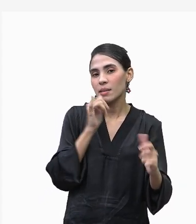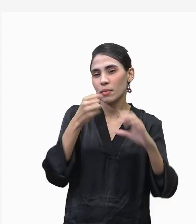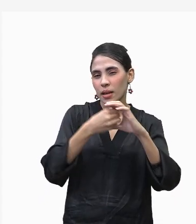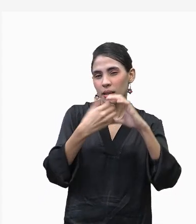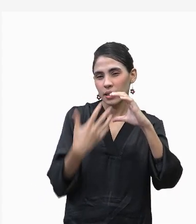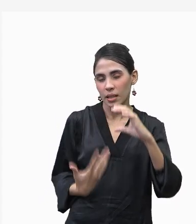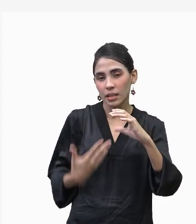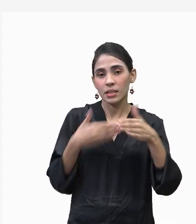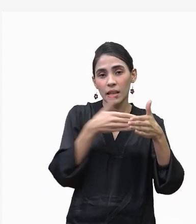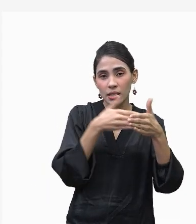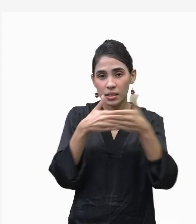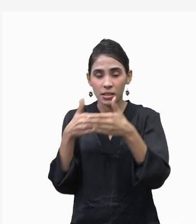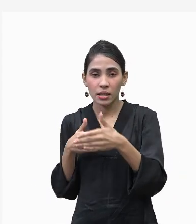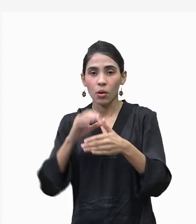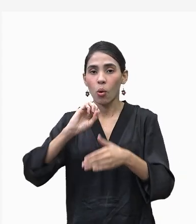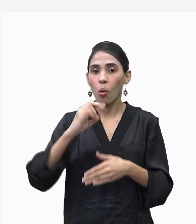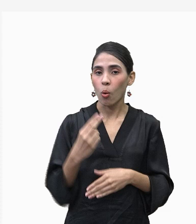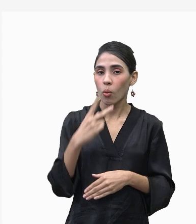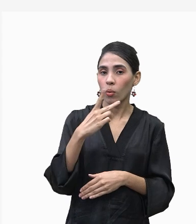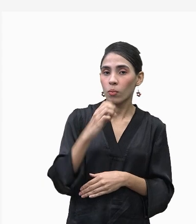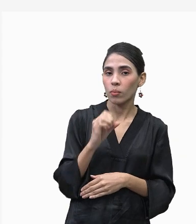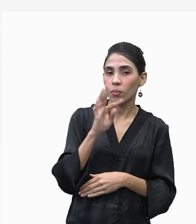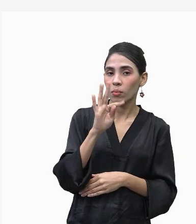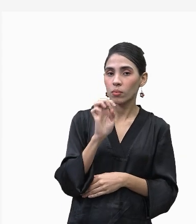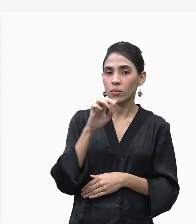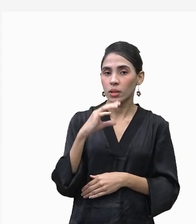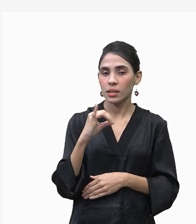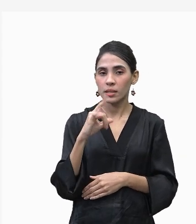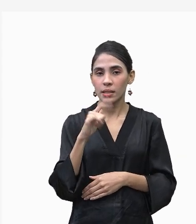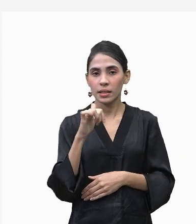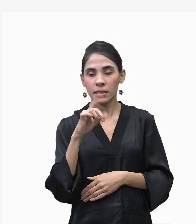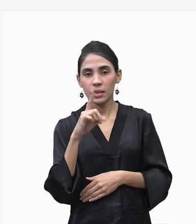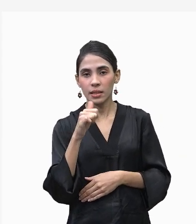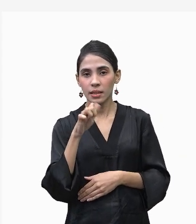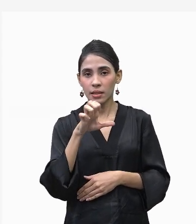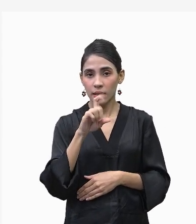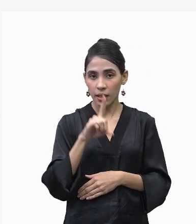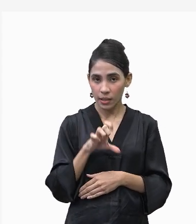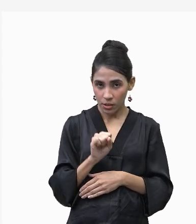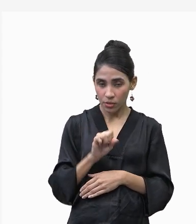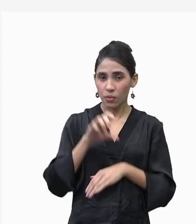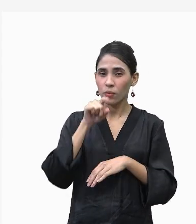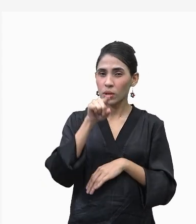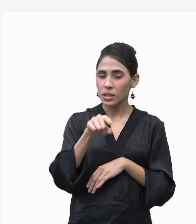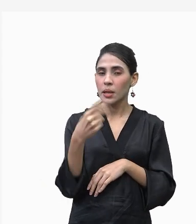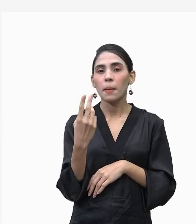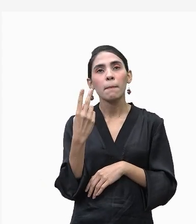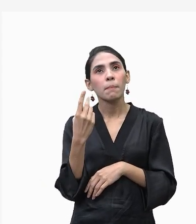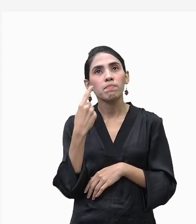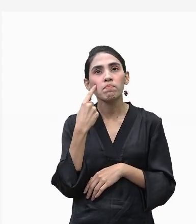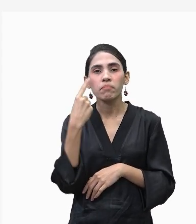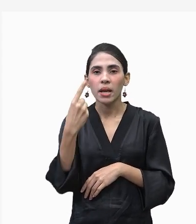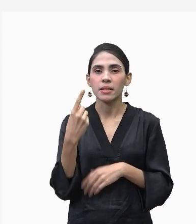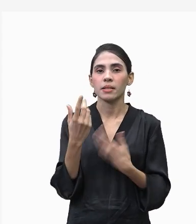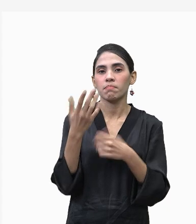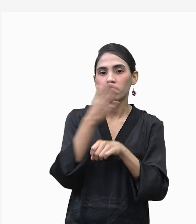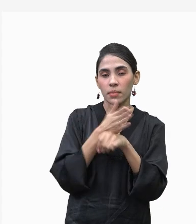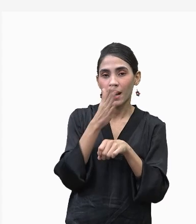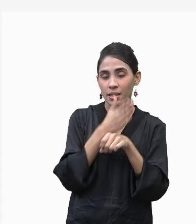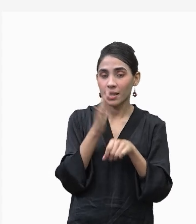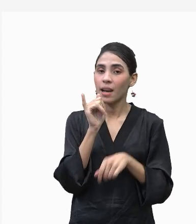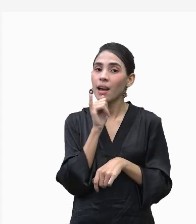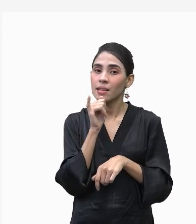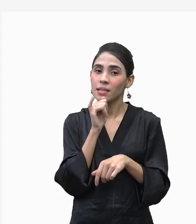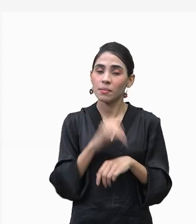de restrição ou potencialidade para determinadas atividades, a gente pensa aí em atividades que consideram, por